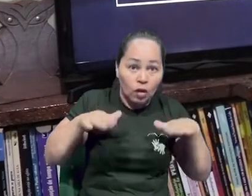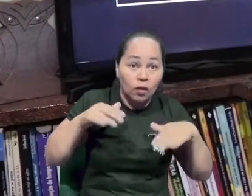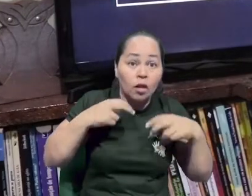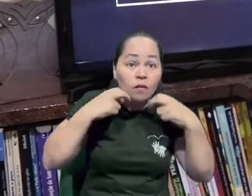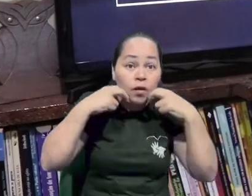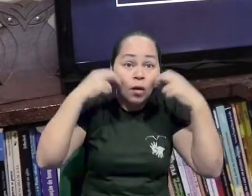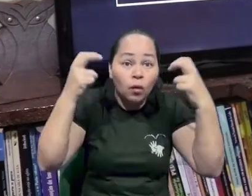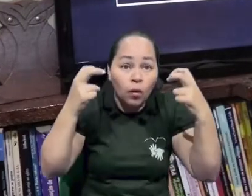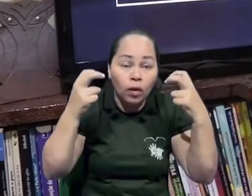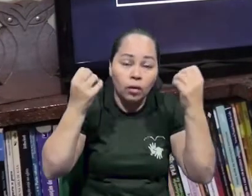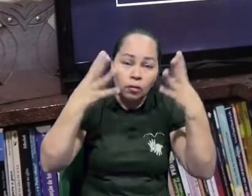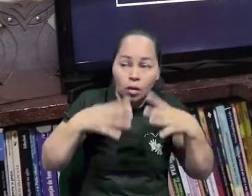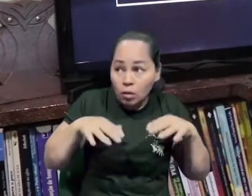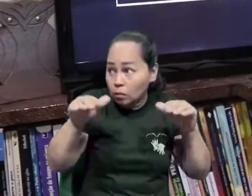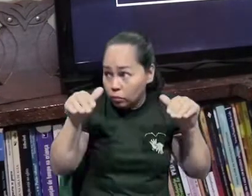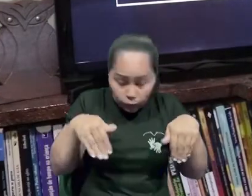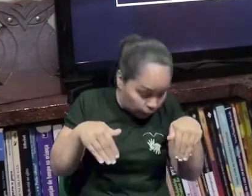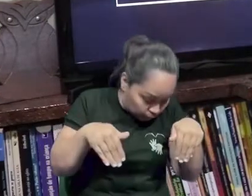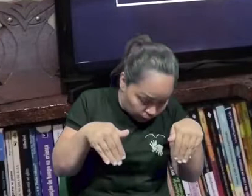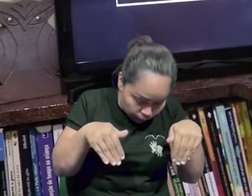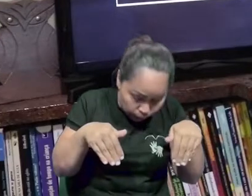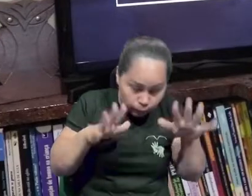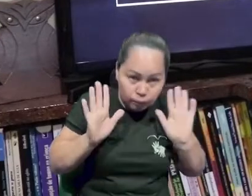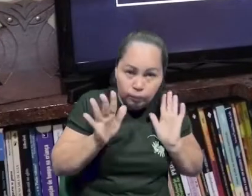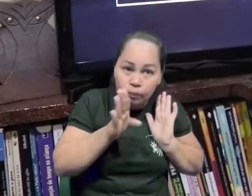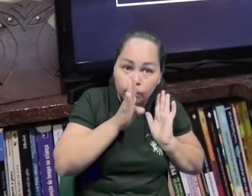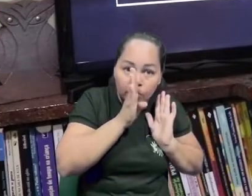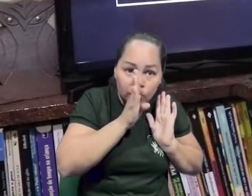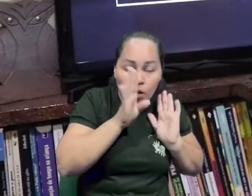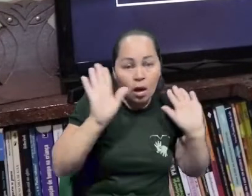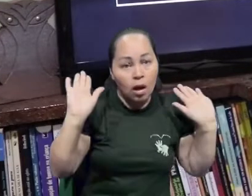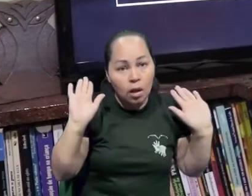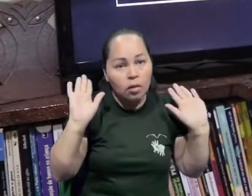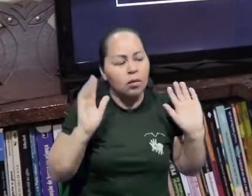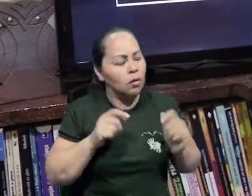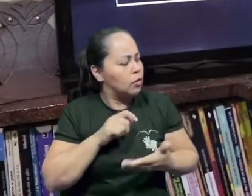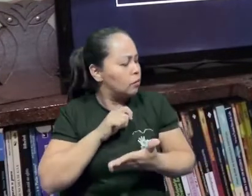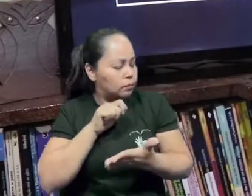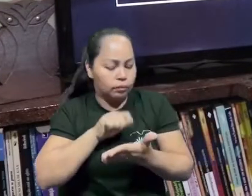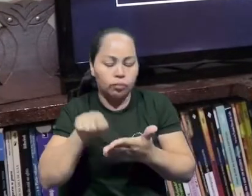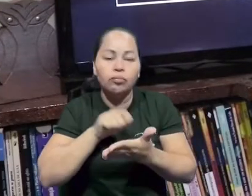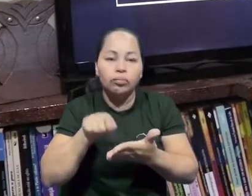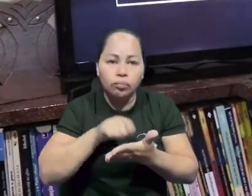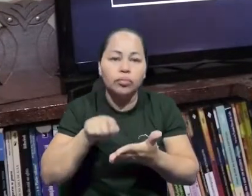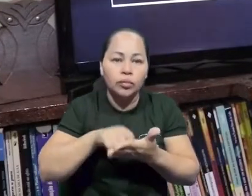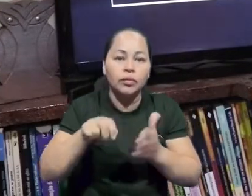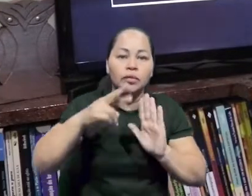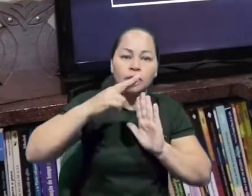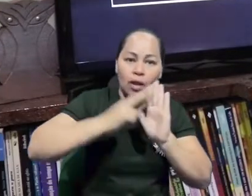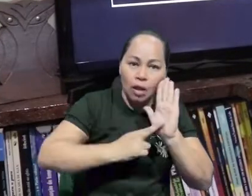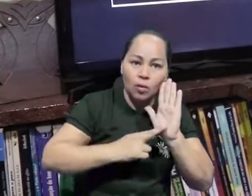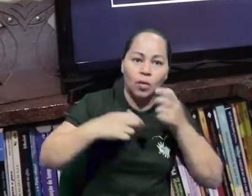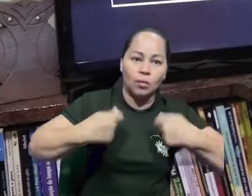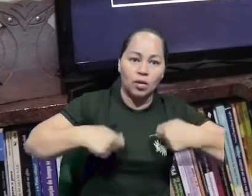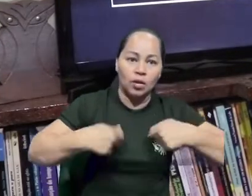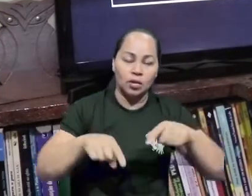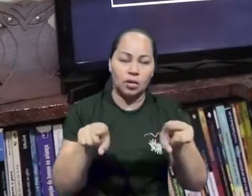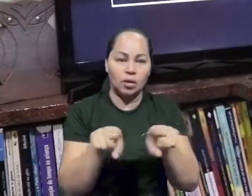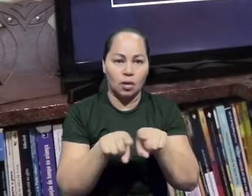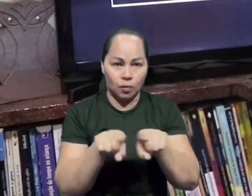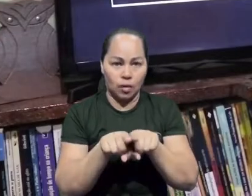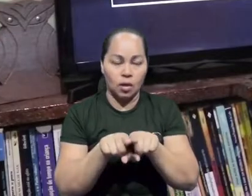sabe fazer alguma atividade, então ele se fecha. E aí a gente coloca também essas informações aí no relatório, na avaliação